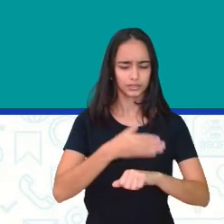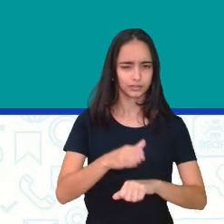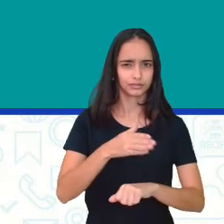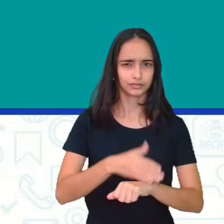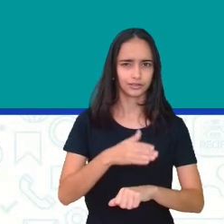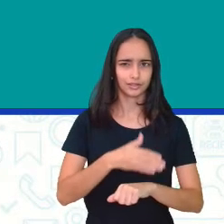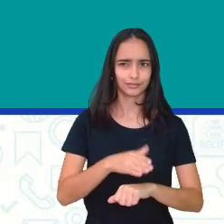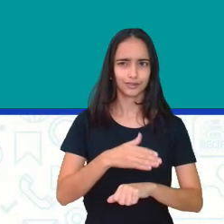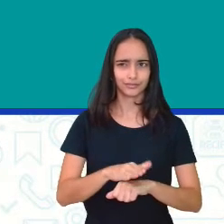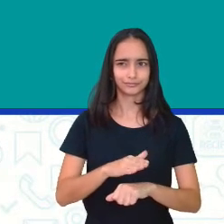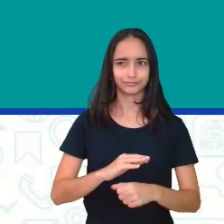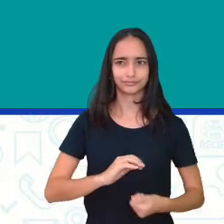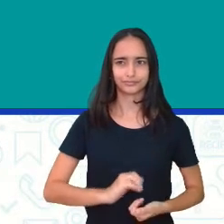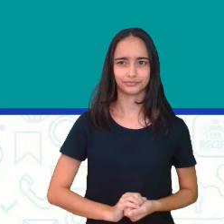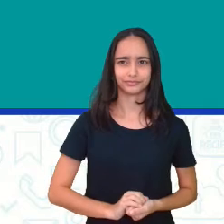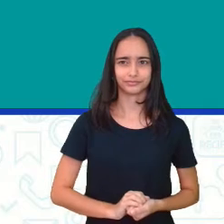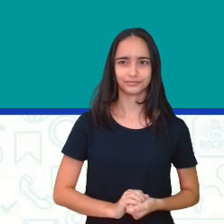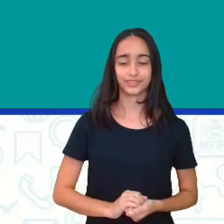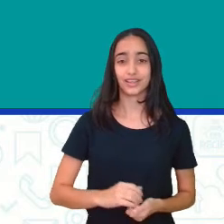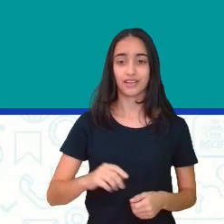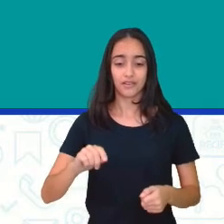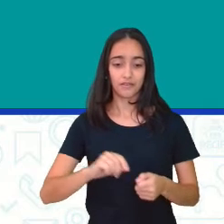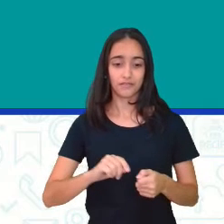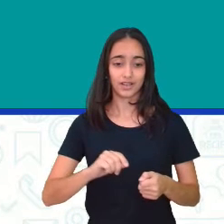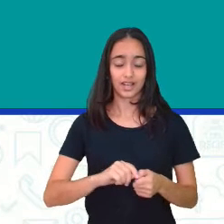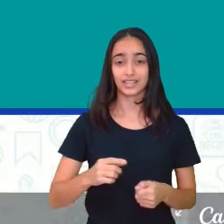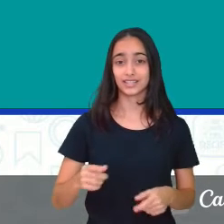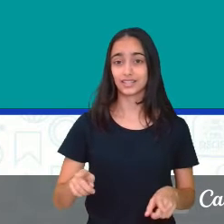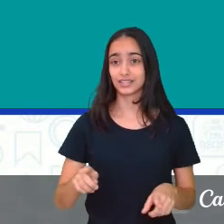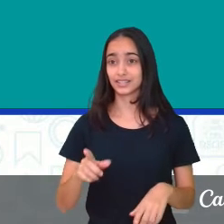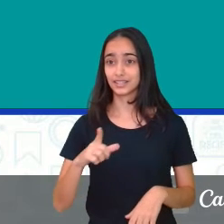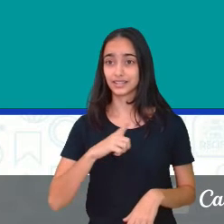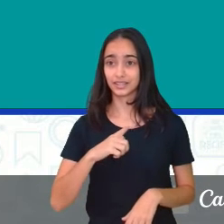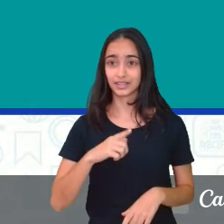ali a pose aqui, ó, de um treino, trocando a lâmpada.